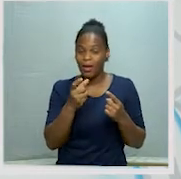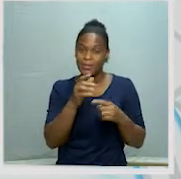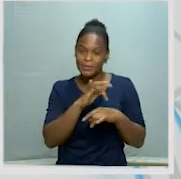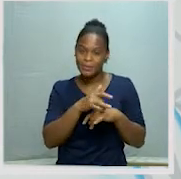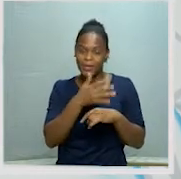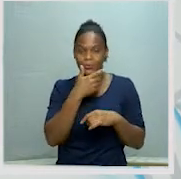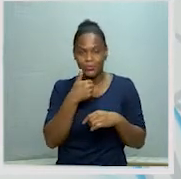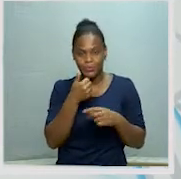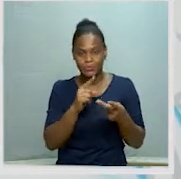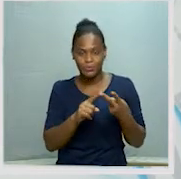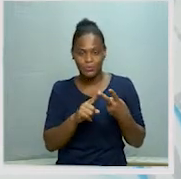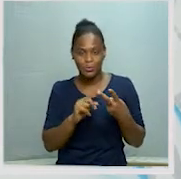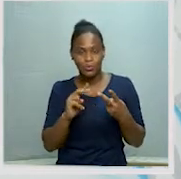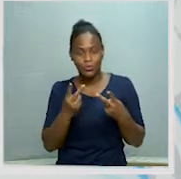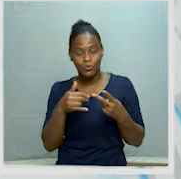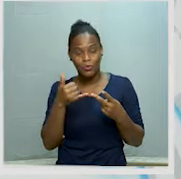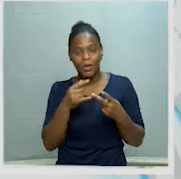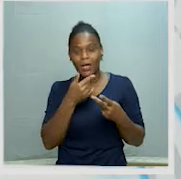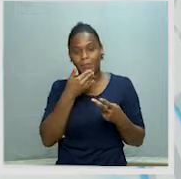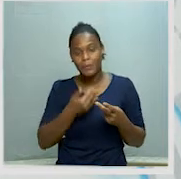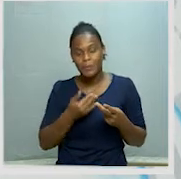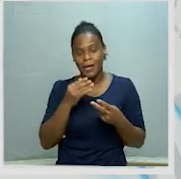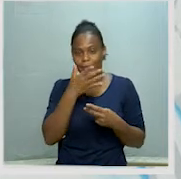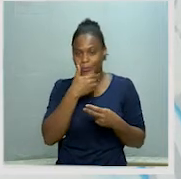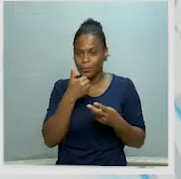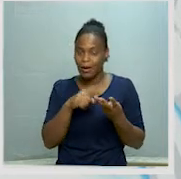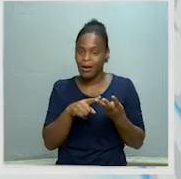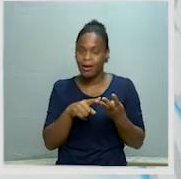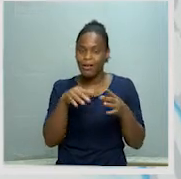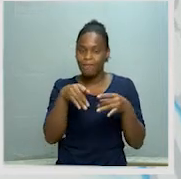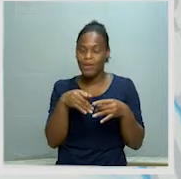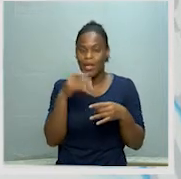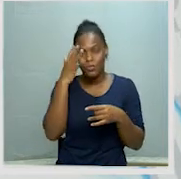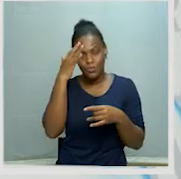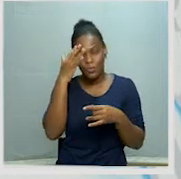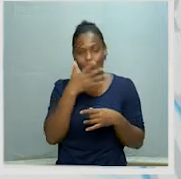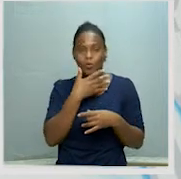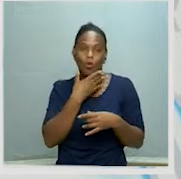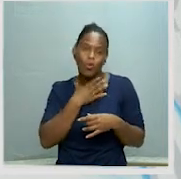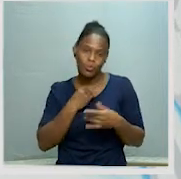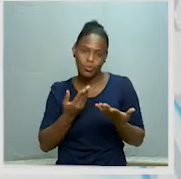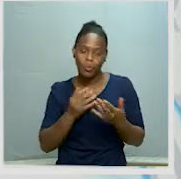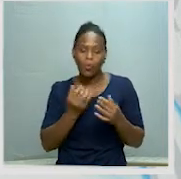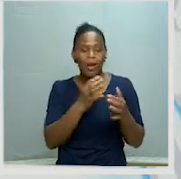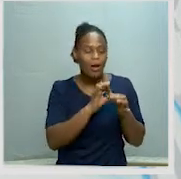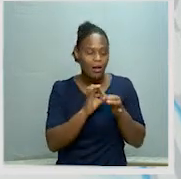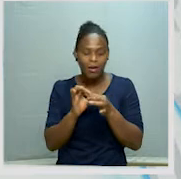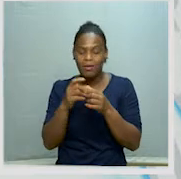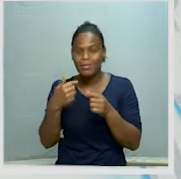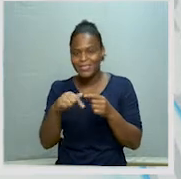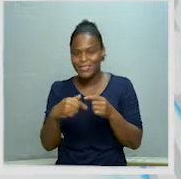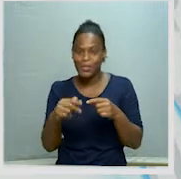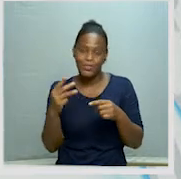Primeiro conceito, sensibilidade estética, depois experiência estética e finalmente juízo de gosto. Que